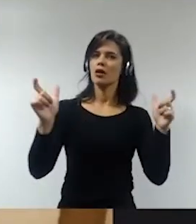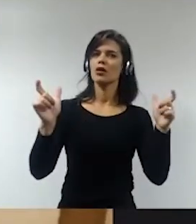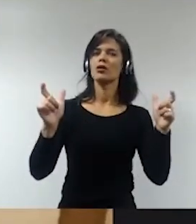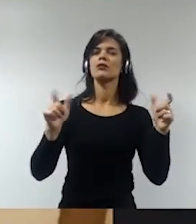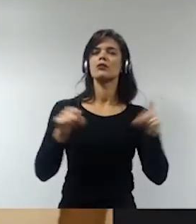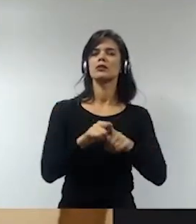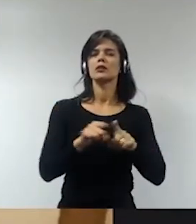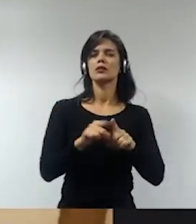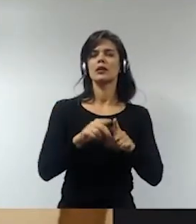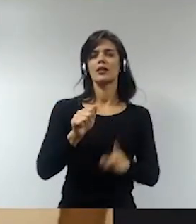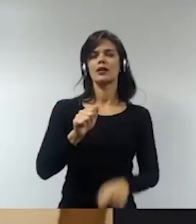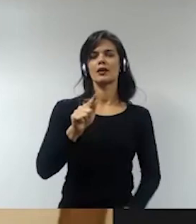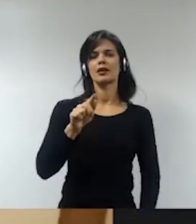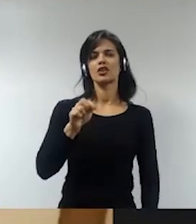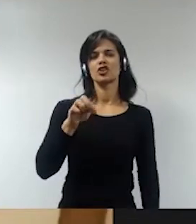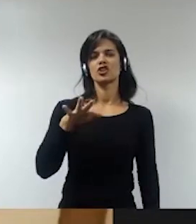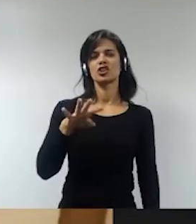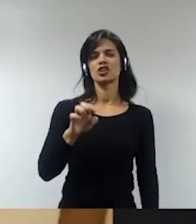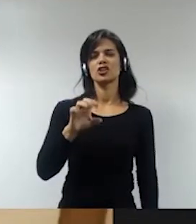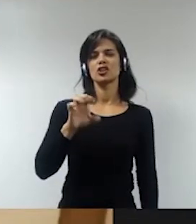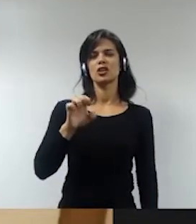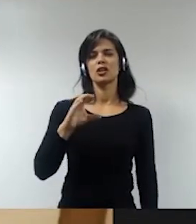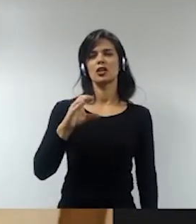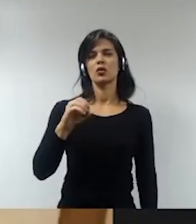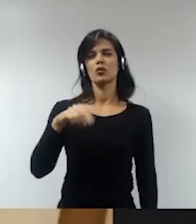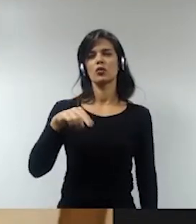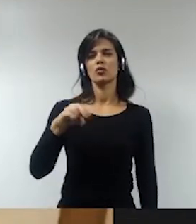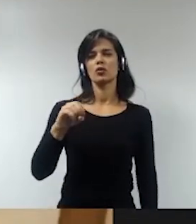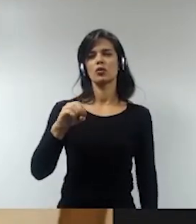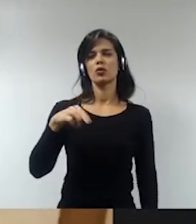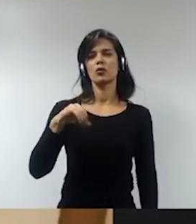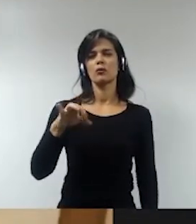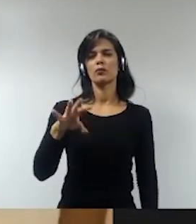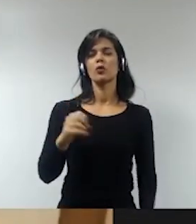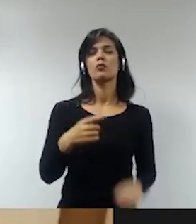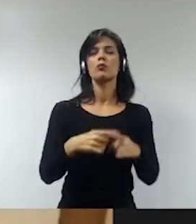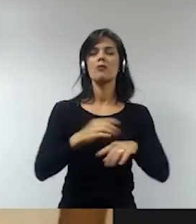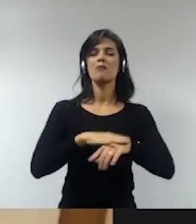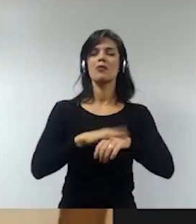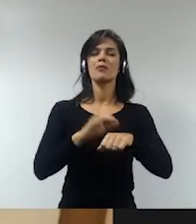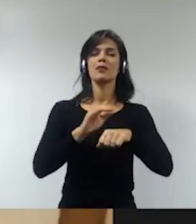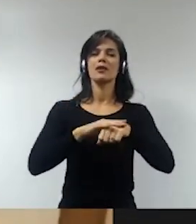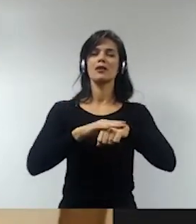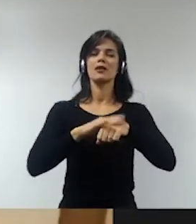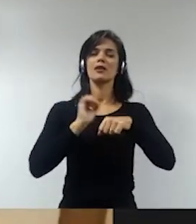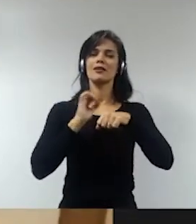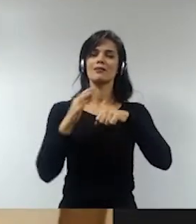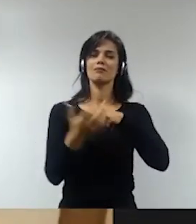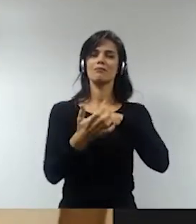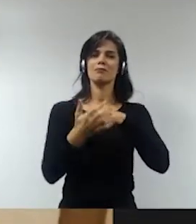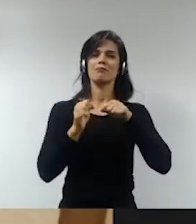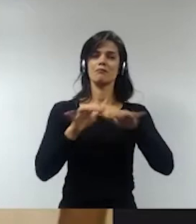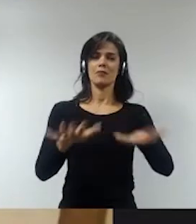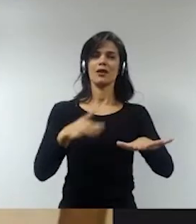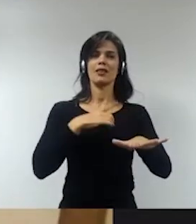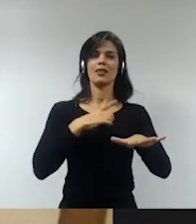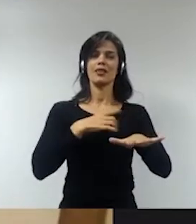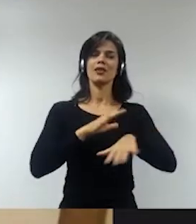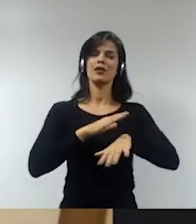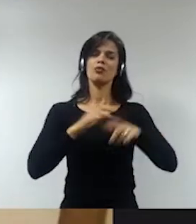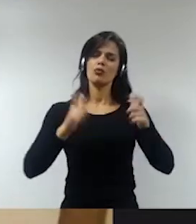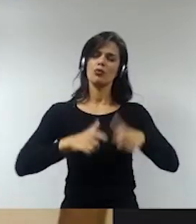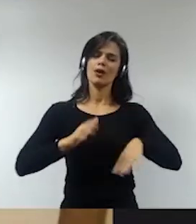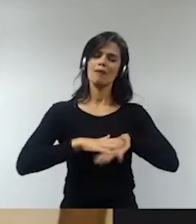agentes econômicos, para que, por conta dessa pandemia, haja um espaço mais